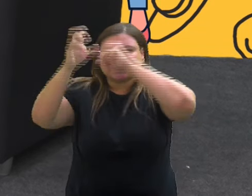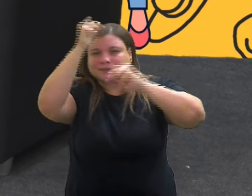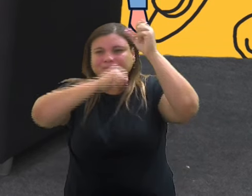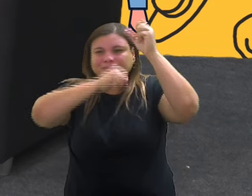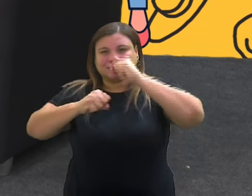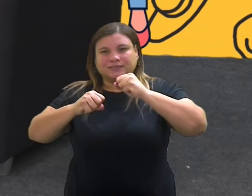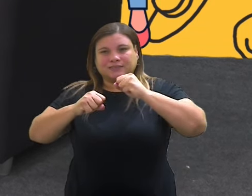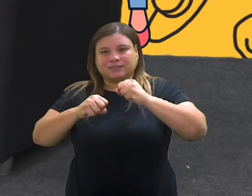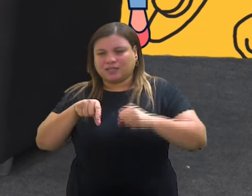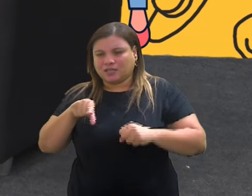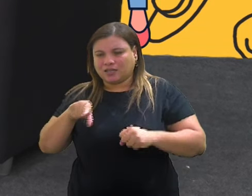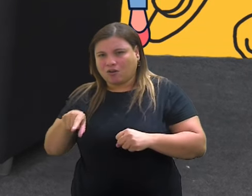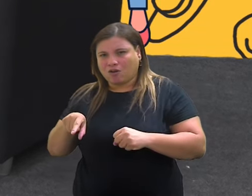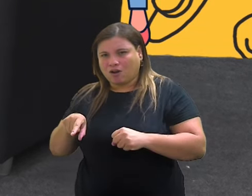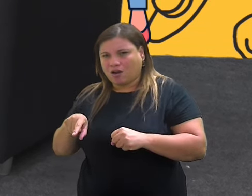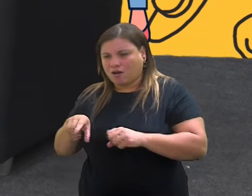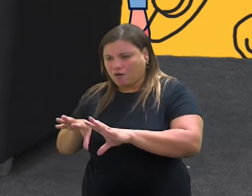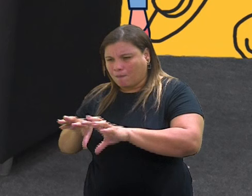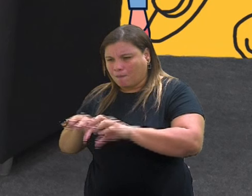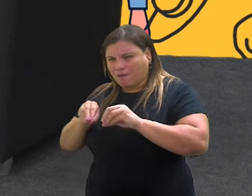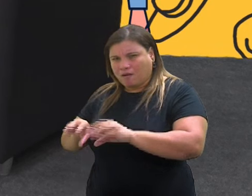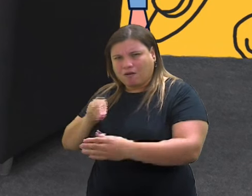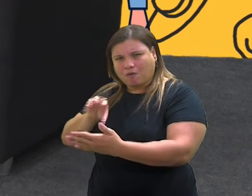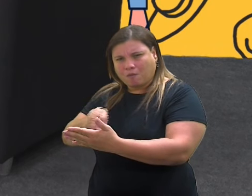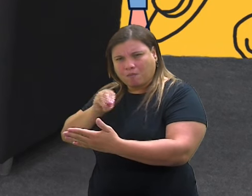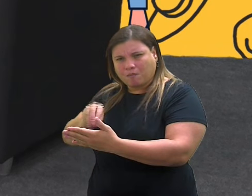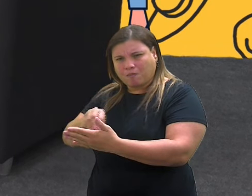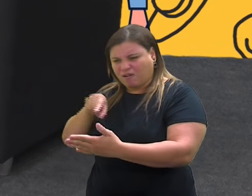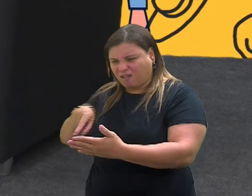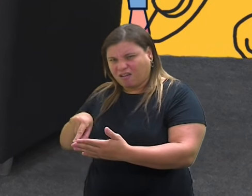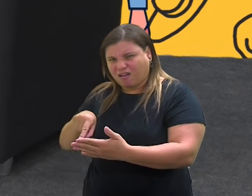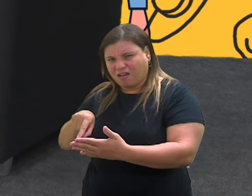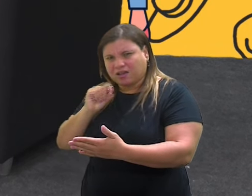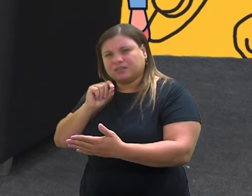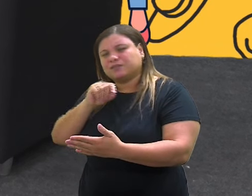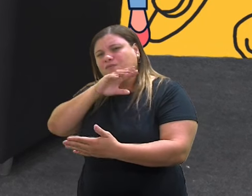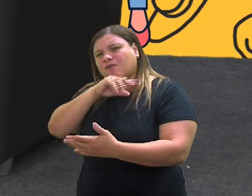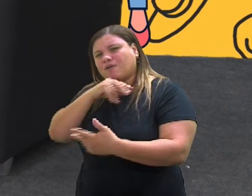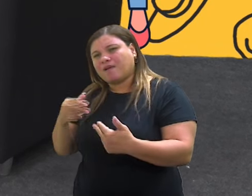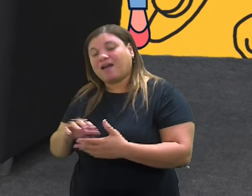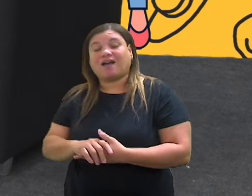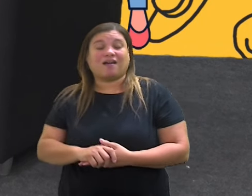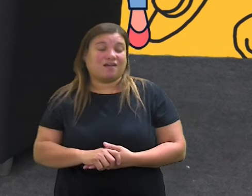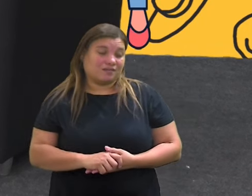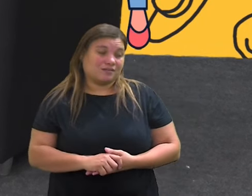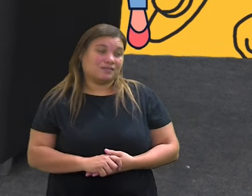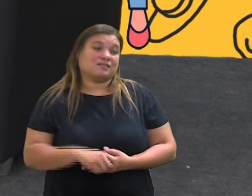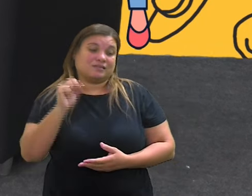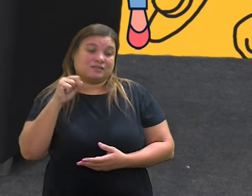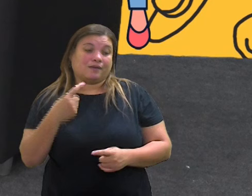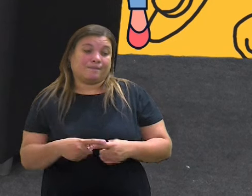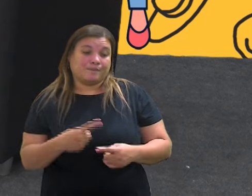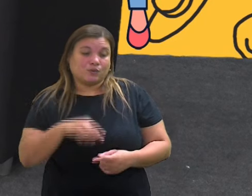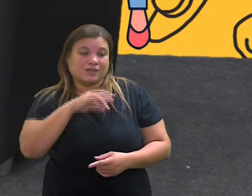exemplo? Nossa, muita coisa. Eu costumo falar que eu prefiro mexer mais com animais do que com gente. Porque acaba que os